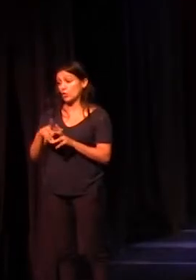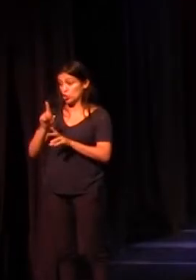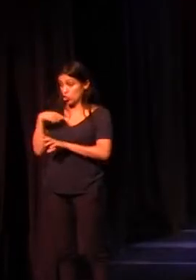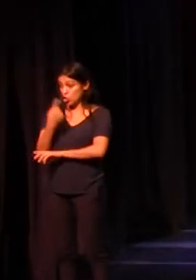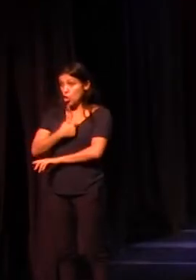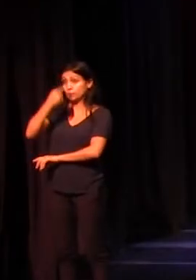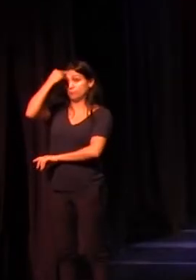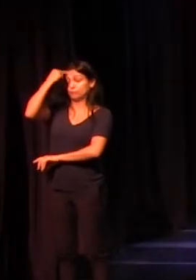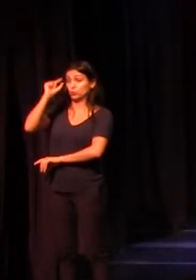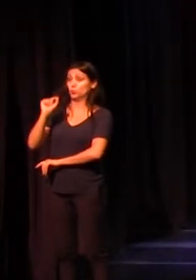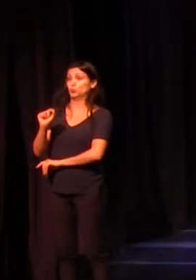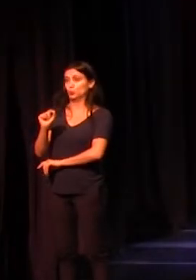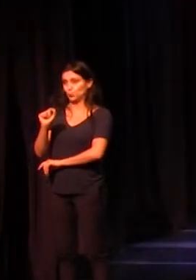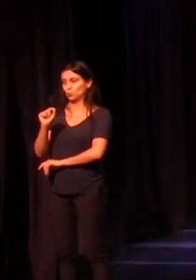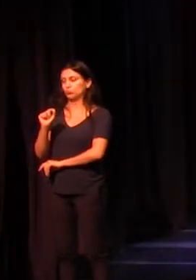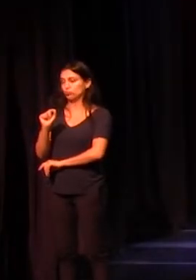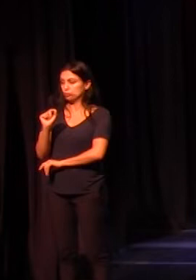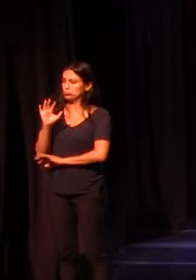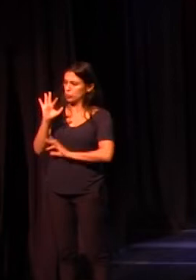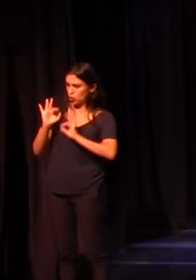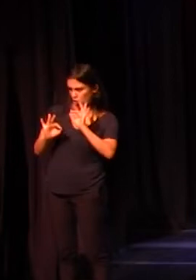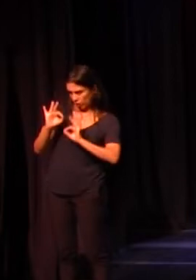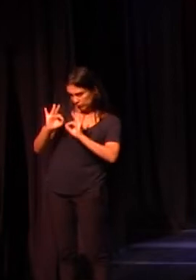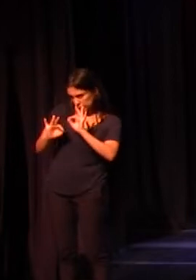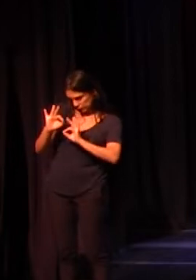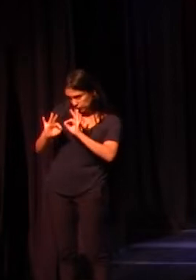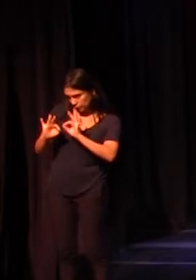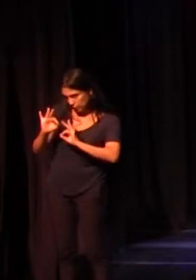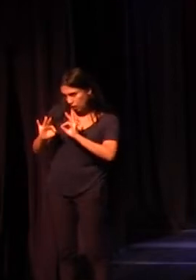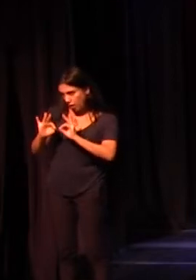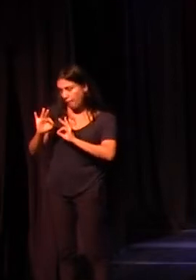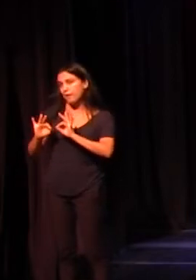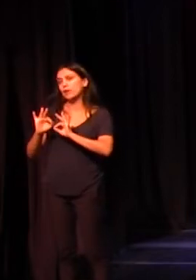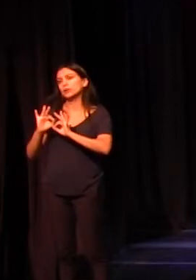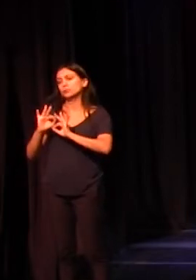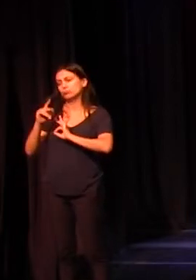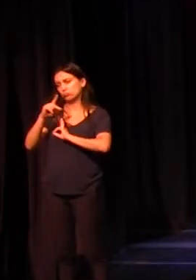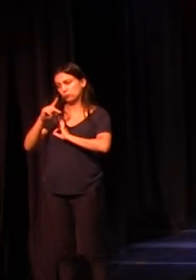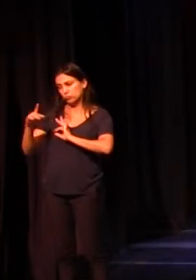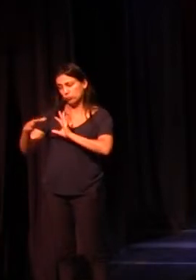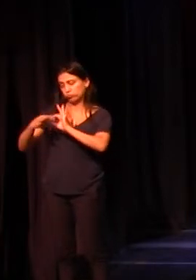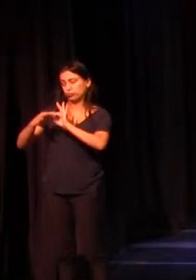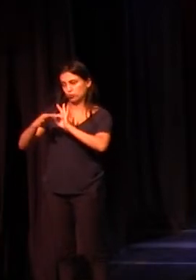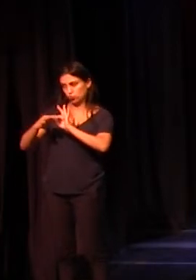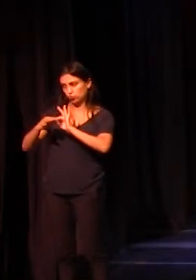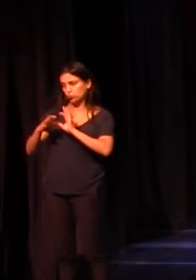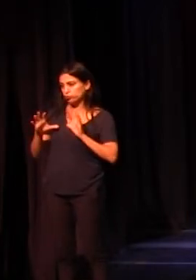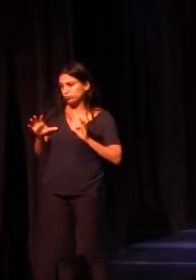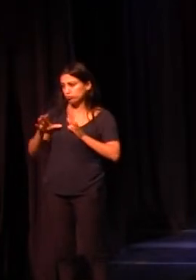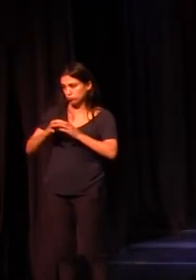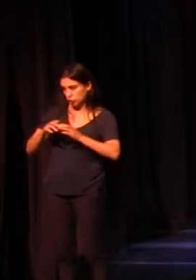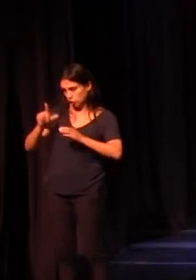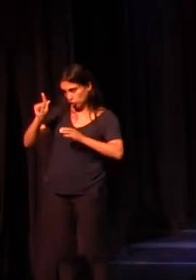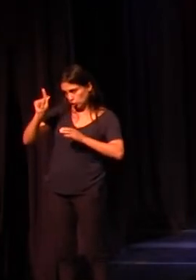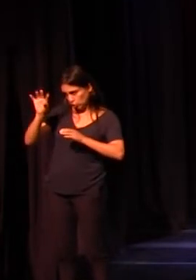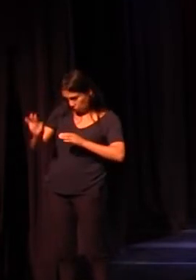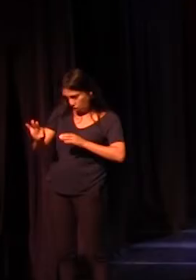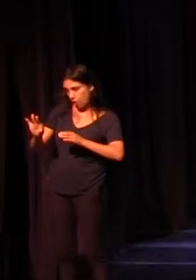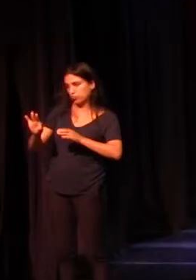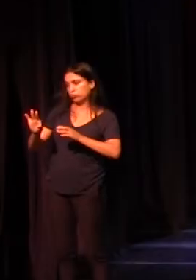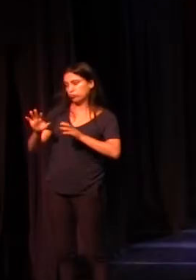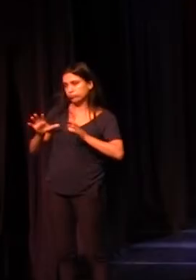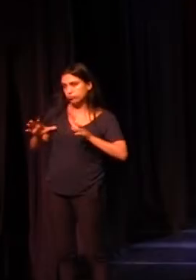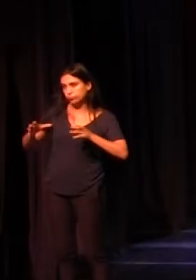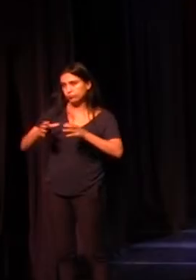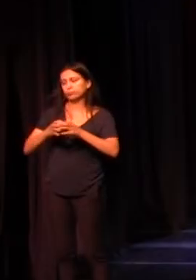pensou, né, elaboramos até, conjuntamente com os professores lá, que estavam no GTs, com os